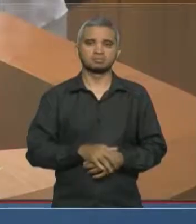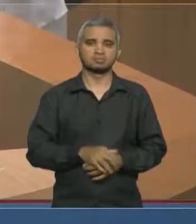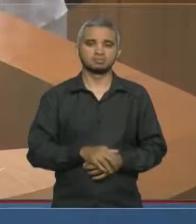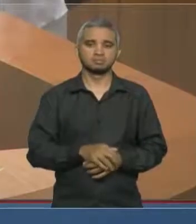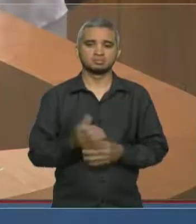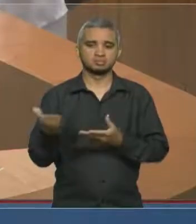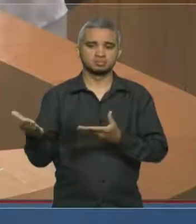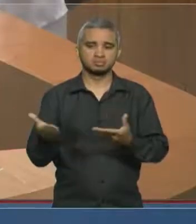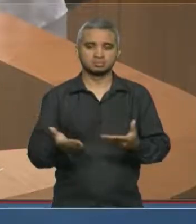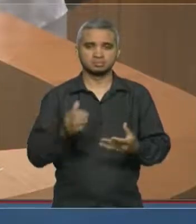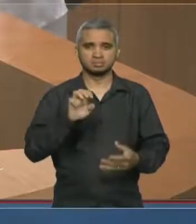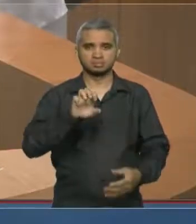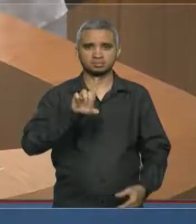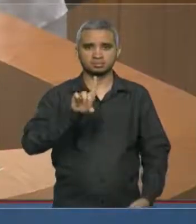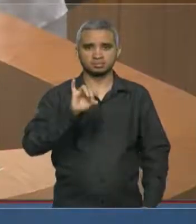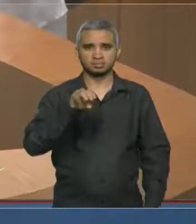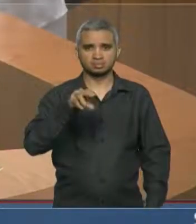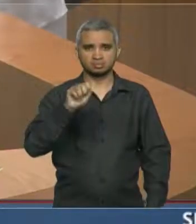Senhor